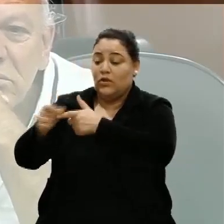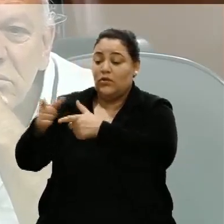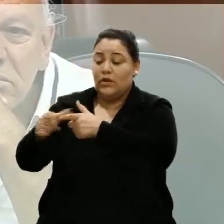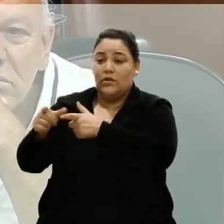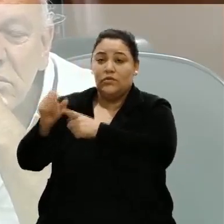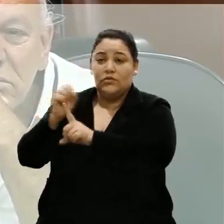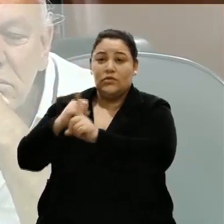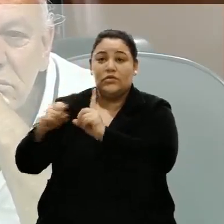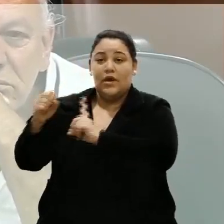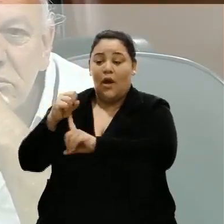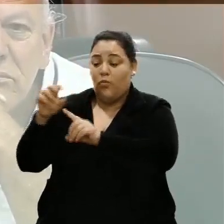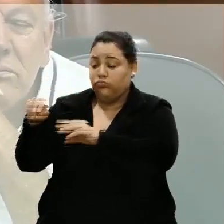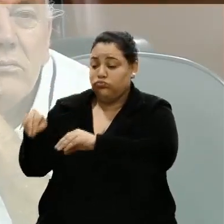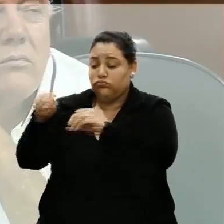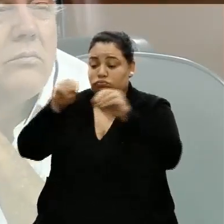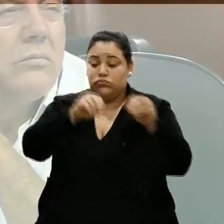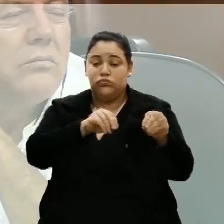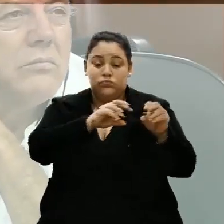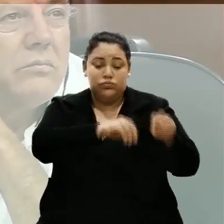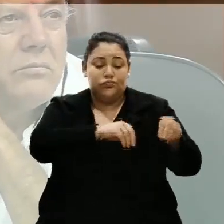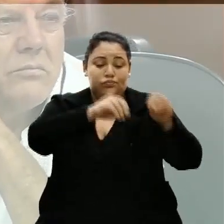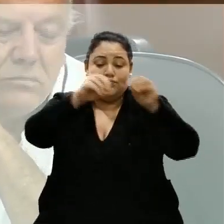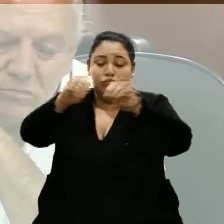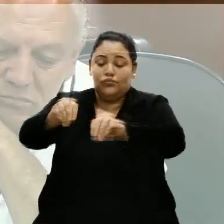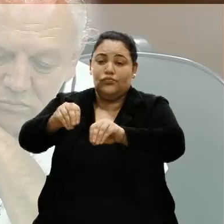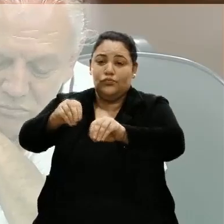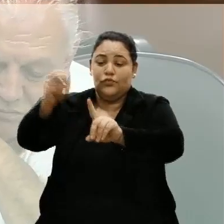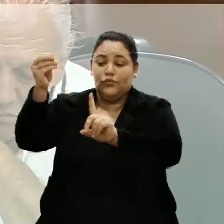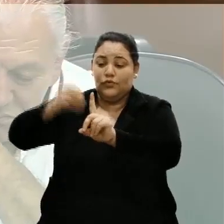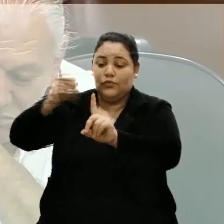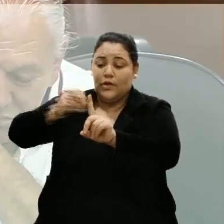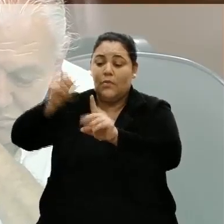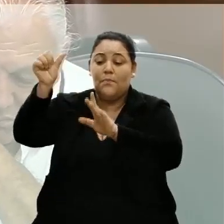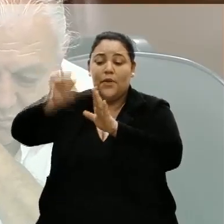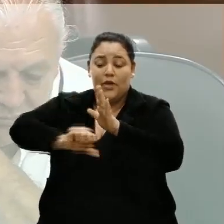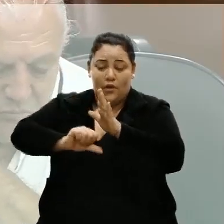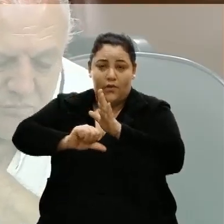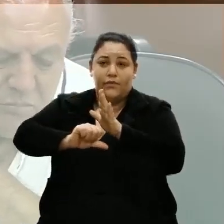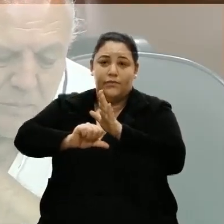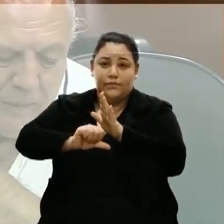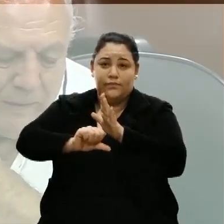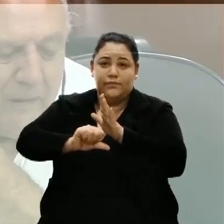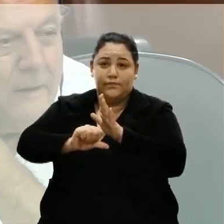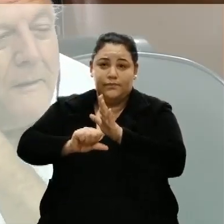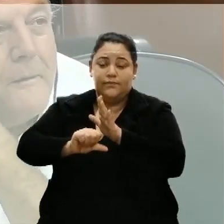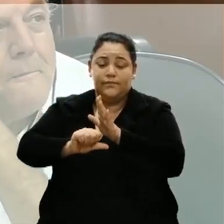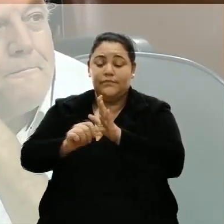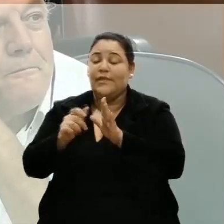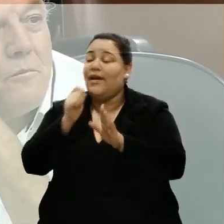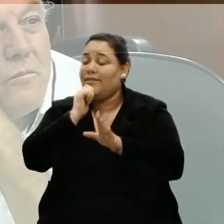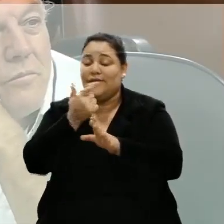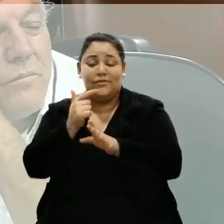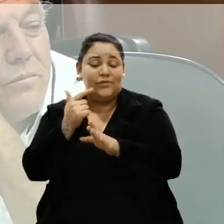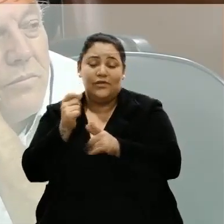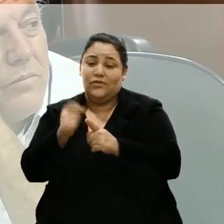daqui a pouco de um lugar para o outro, e estavam em vulnerabilidade pior que essas pessoas, e concluindo, vereadora, não ganharam.